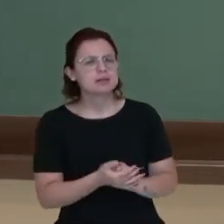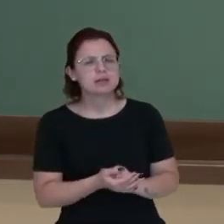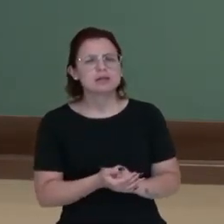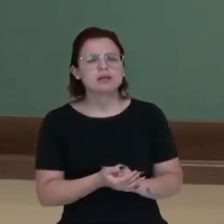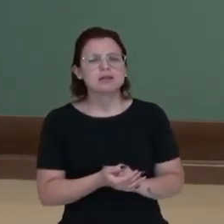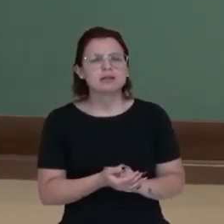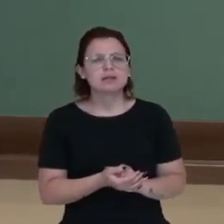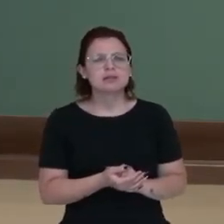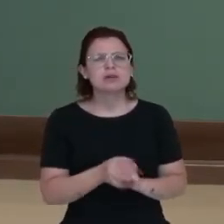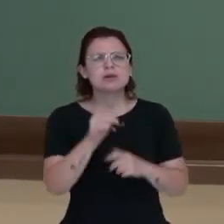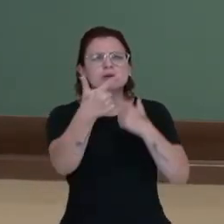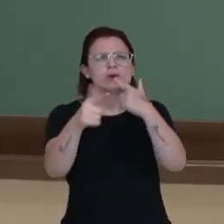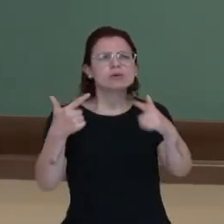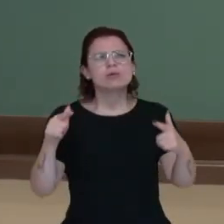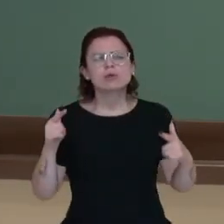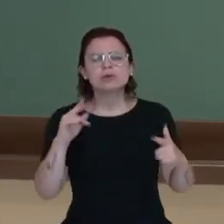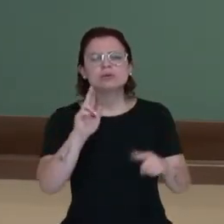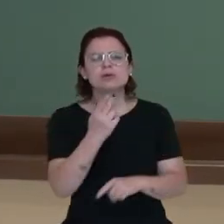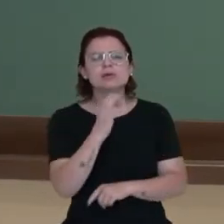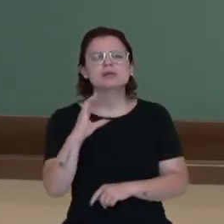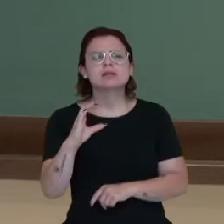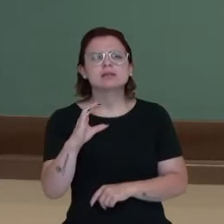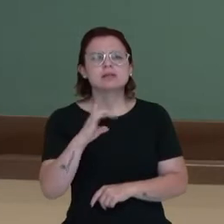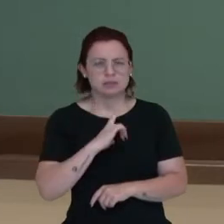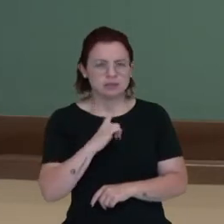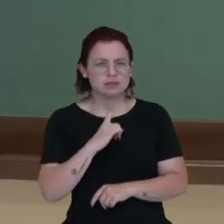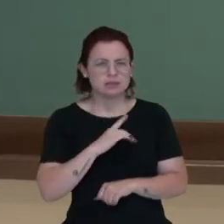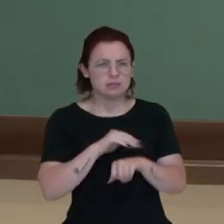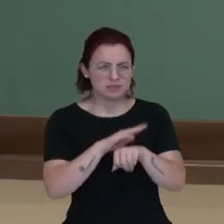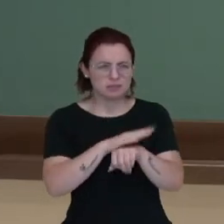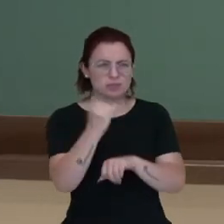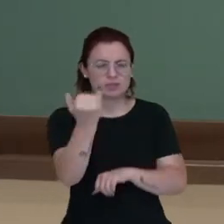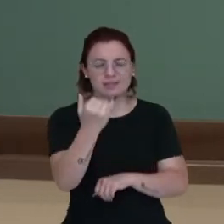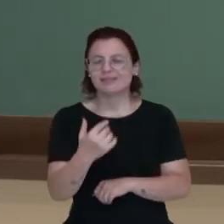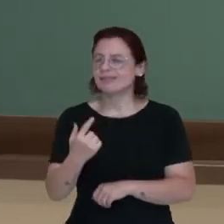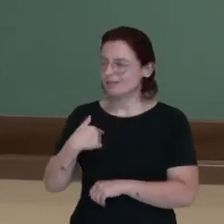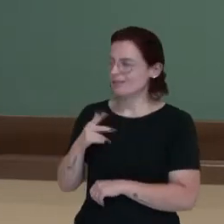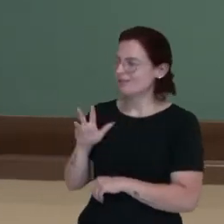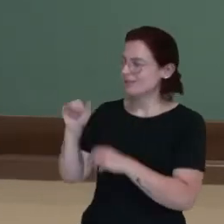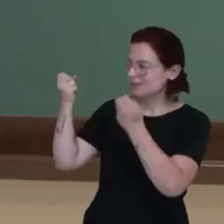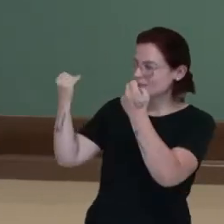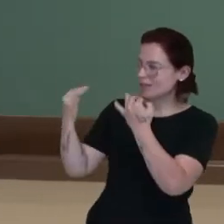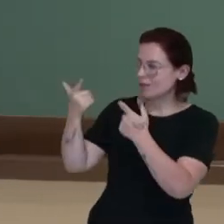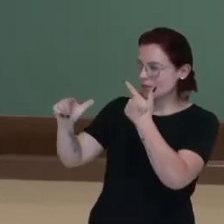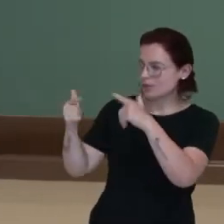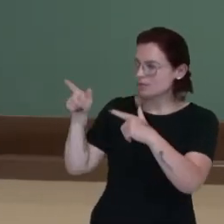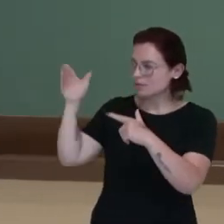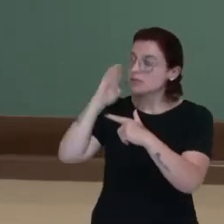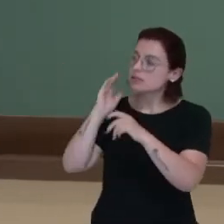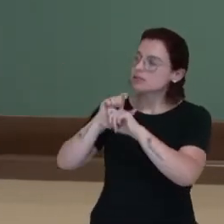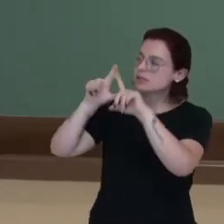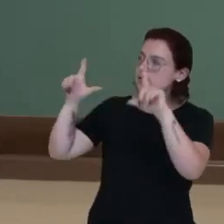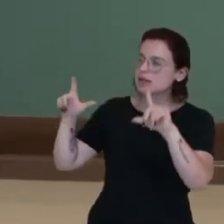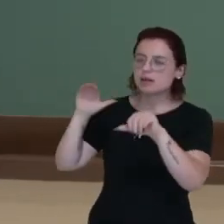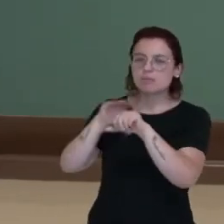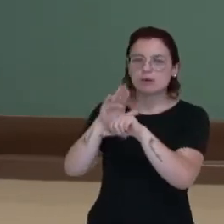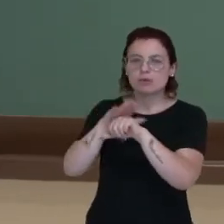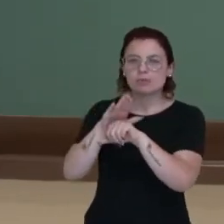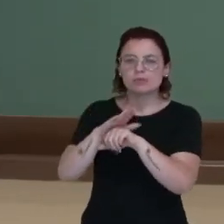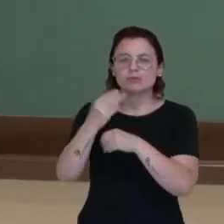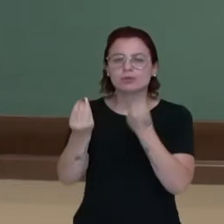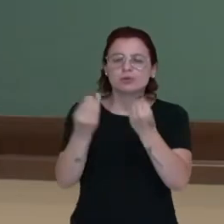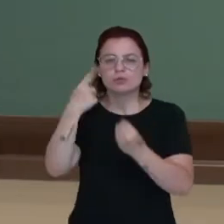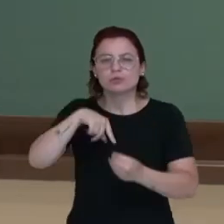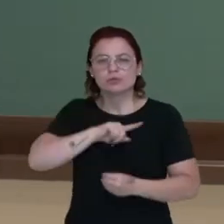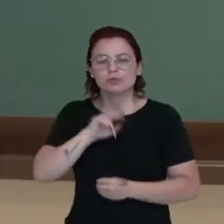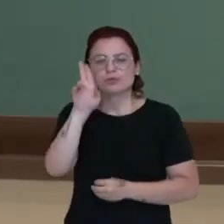outros hidrocarbonetos importantes? Eu tenho outros aqui para você entender um pouco mais da aplicabilidade